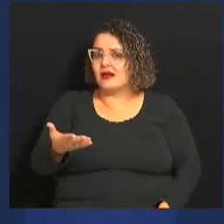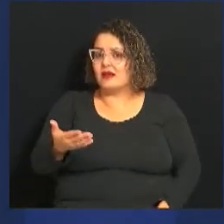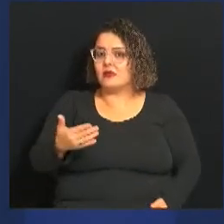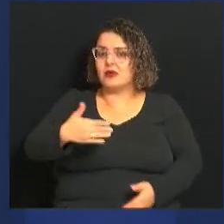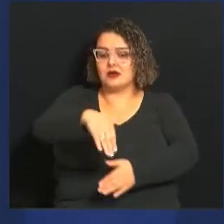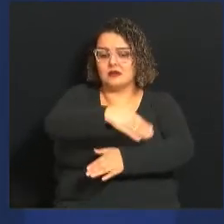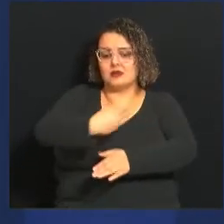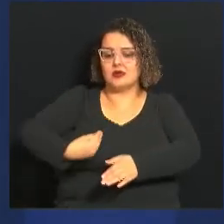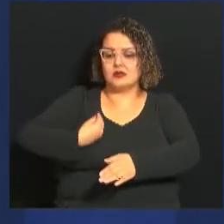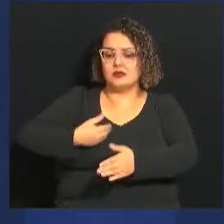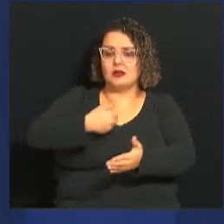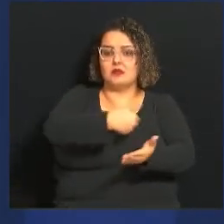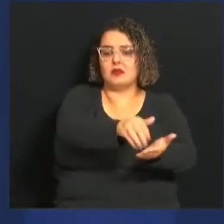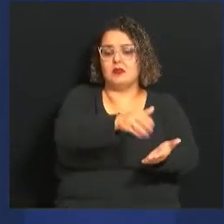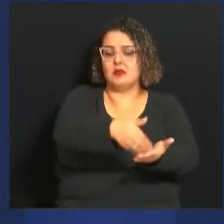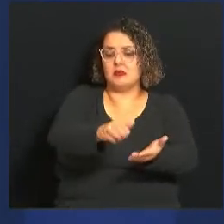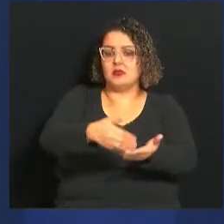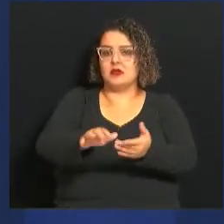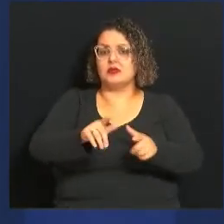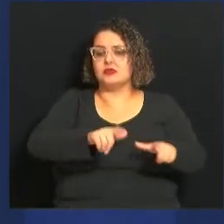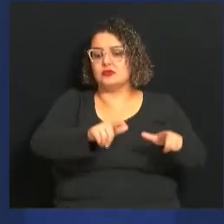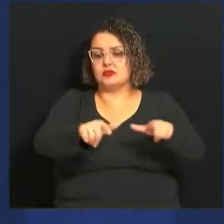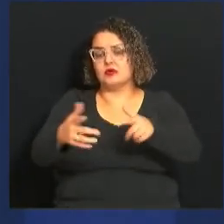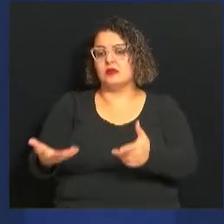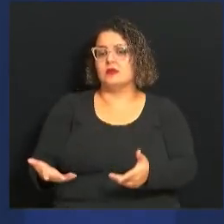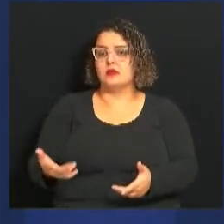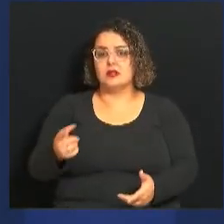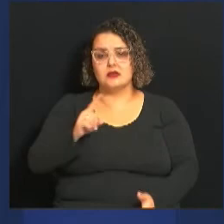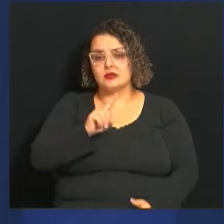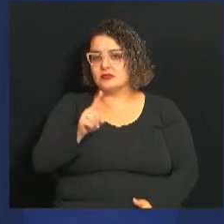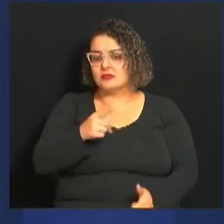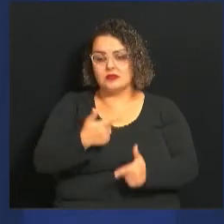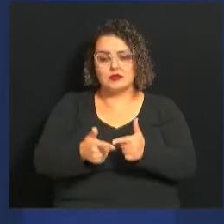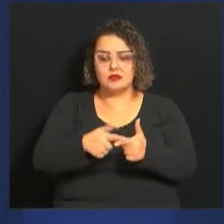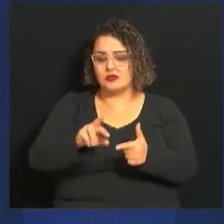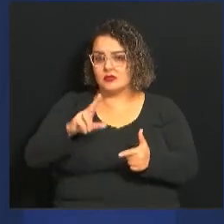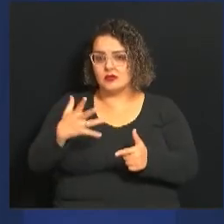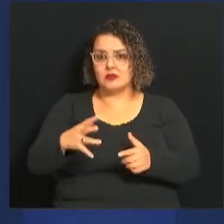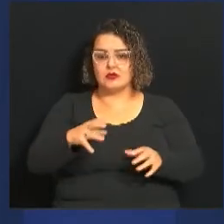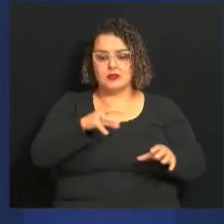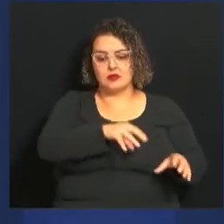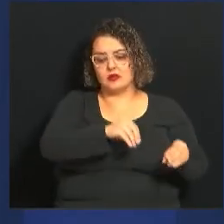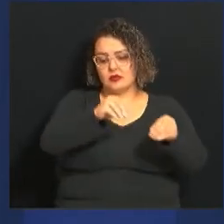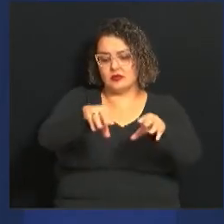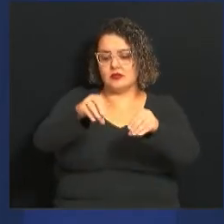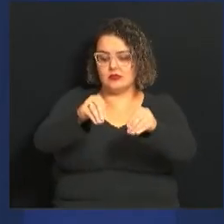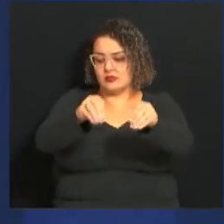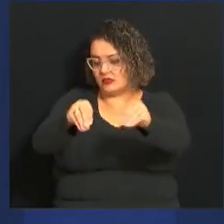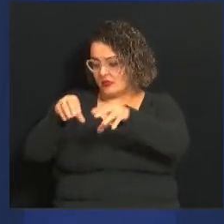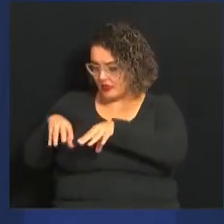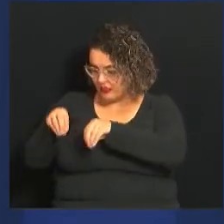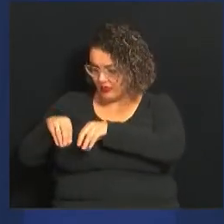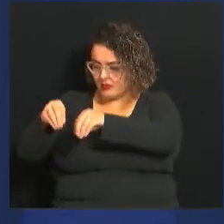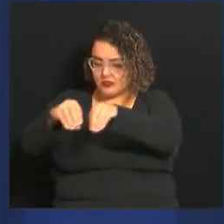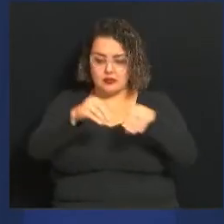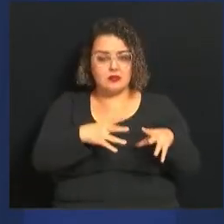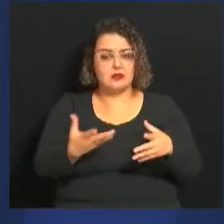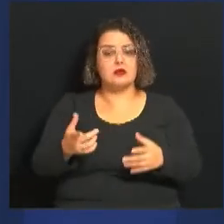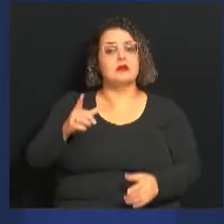essas pessoas de determinadas áreas. Só que isso não resolve, porque vai sair daqui, vai para ali, vai para outro território, e onde for vai